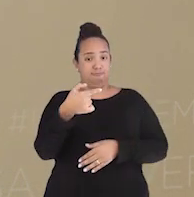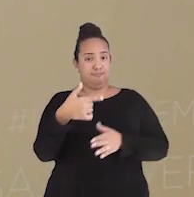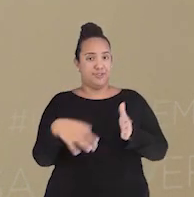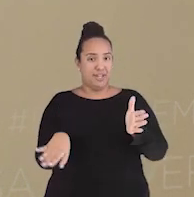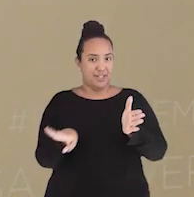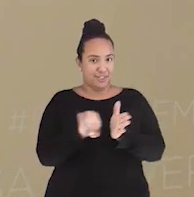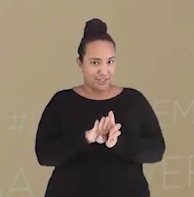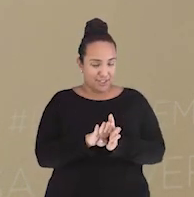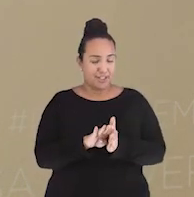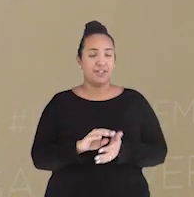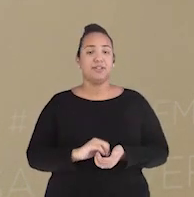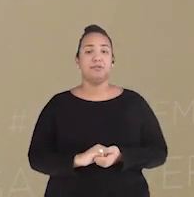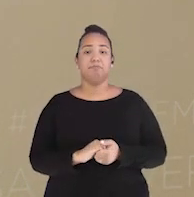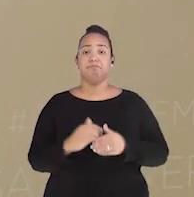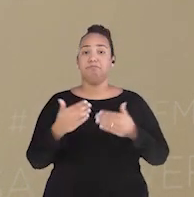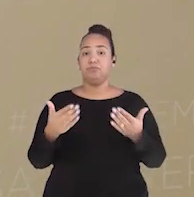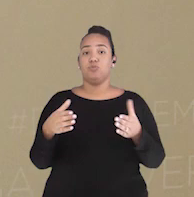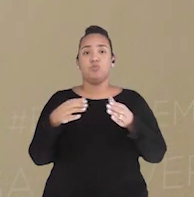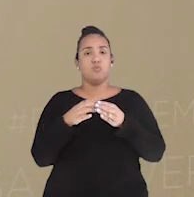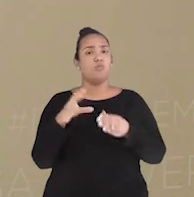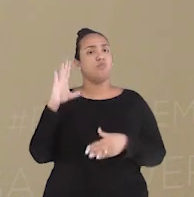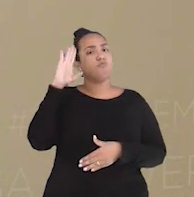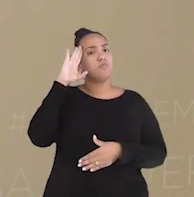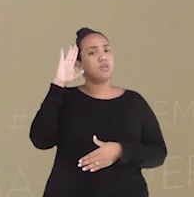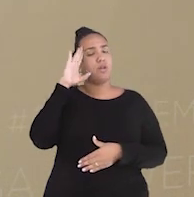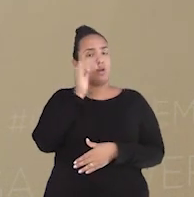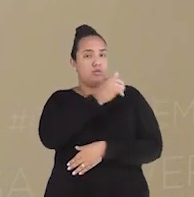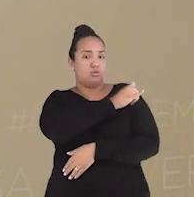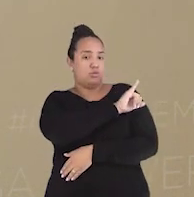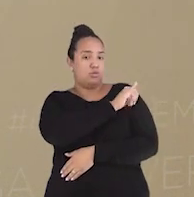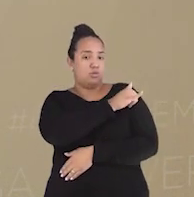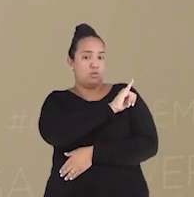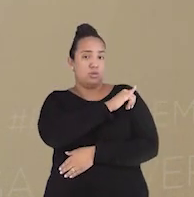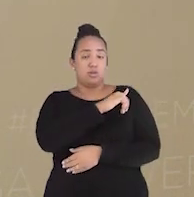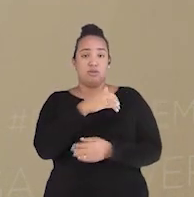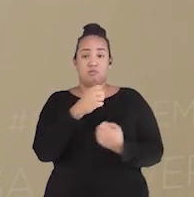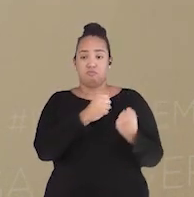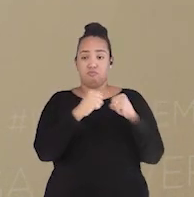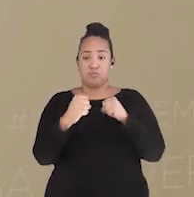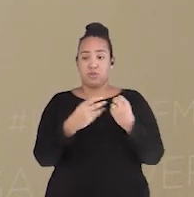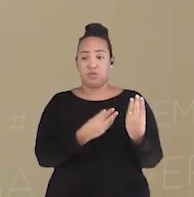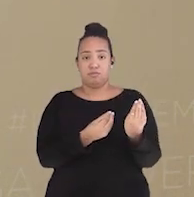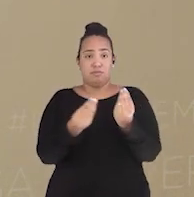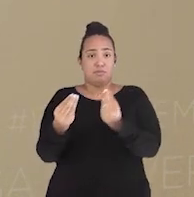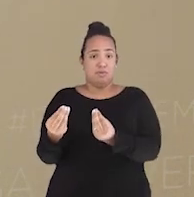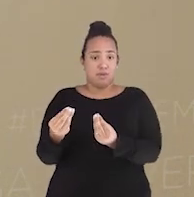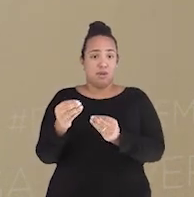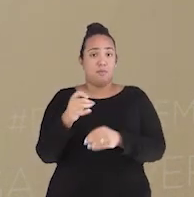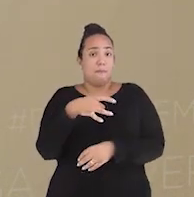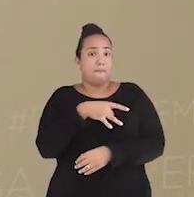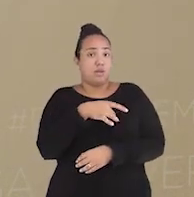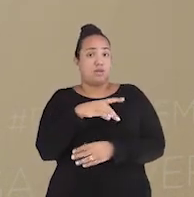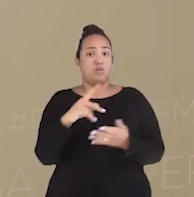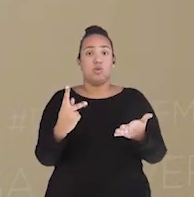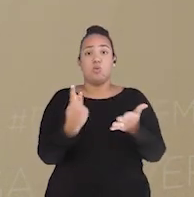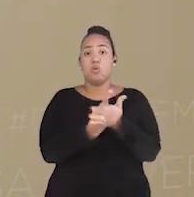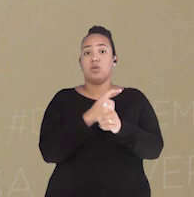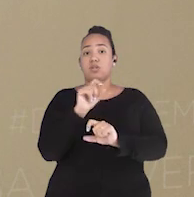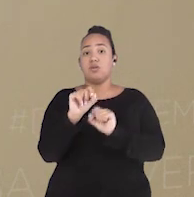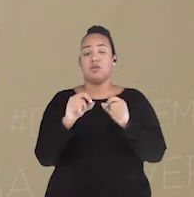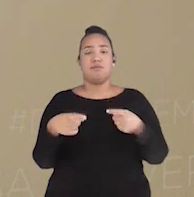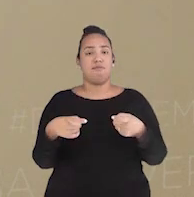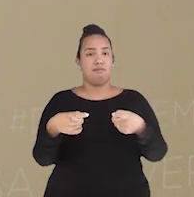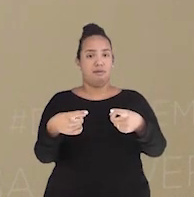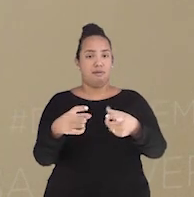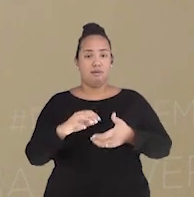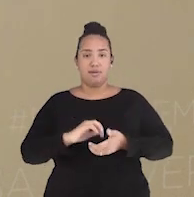Paraná. Uma junta militar no Rio de Janeiro depõe Washington Luiz e entrega o poder a ele, com medo de que ocorresse uma guerra civil.